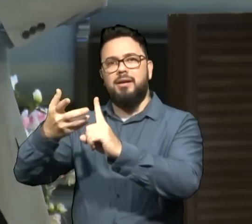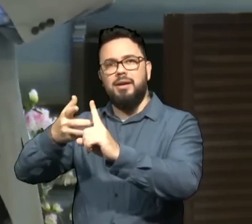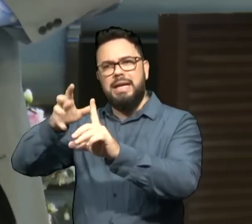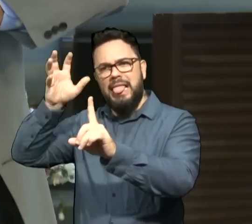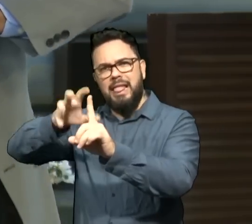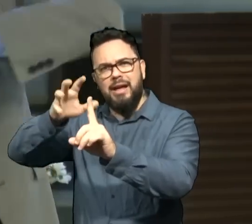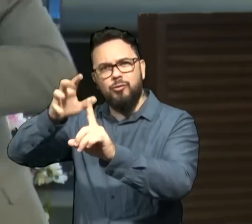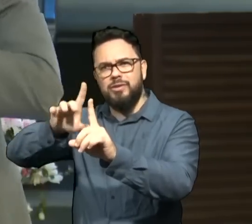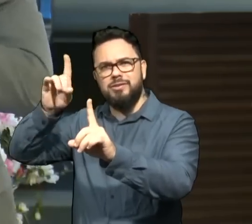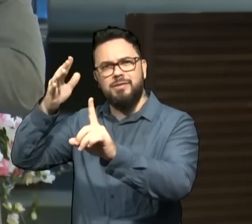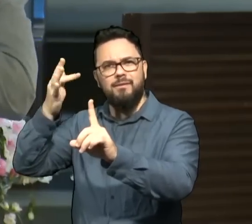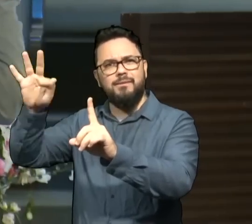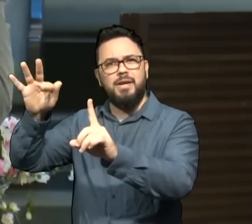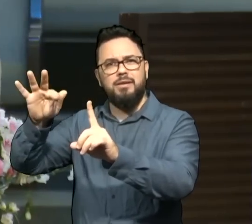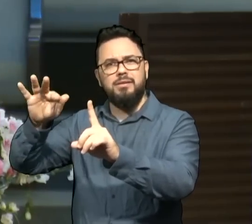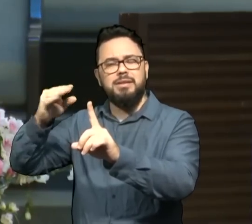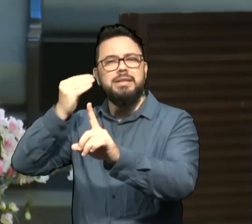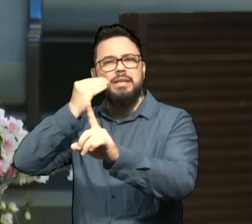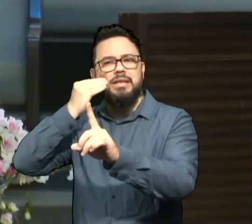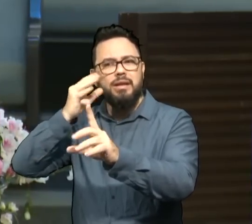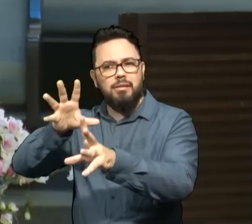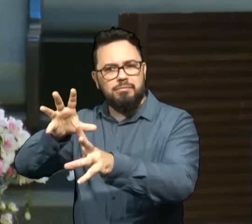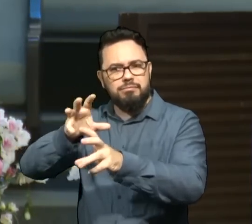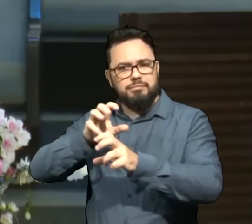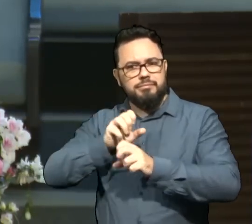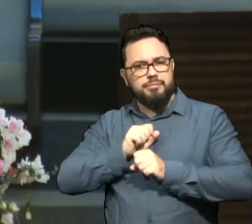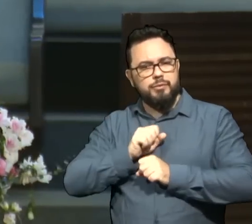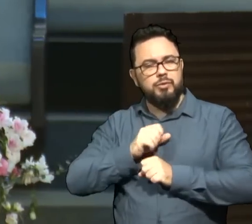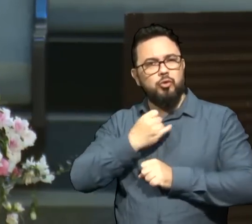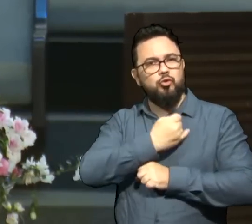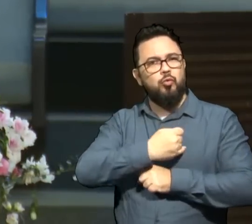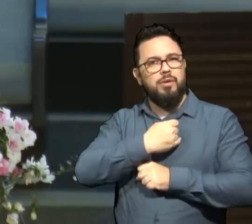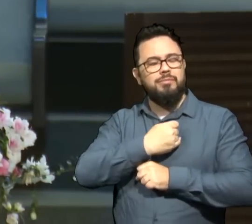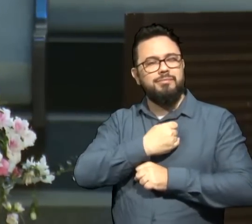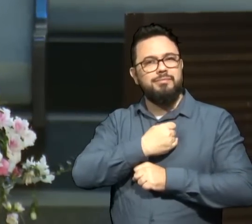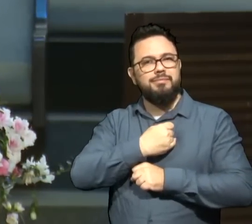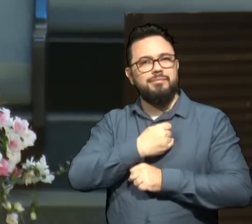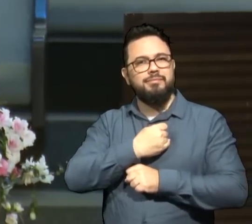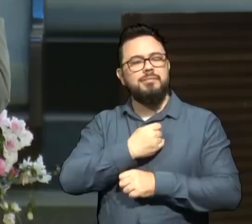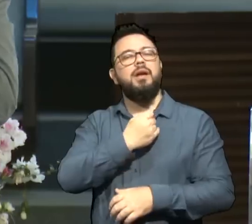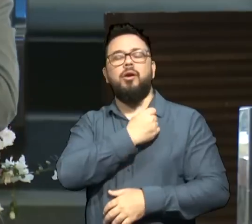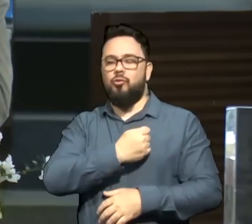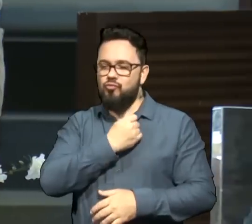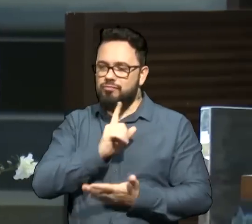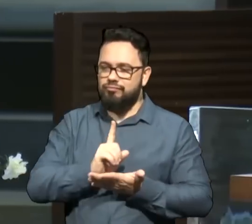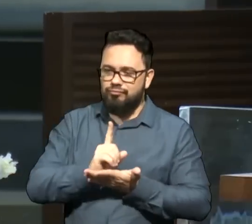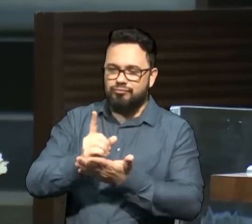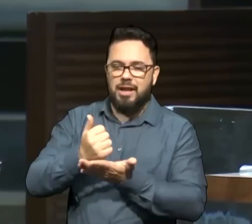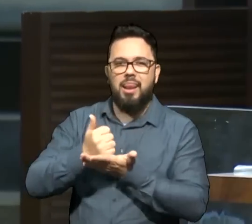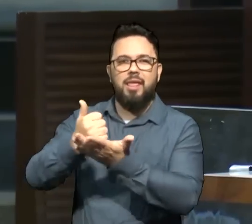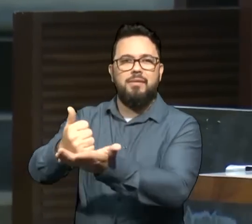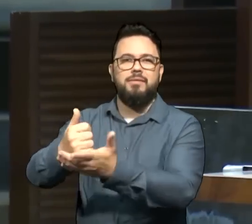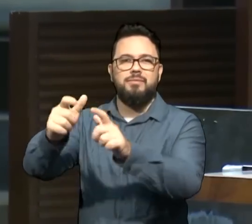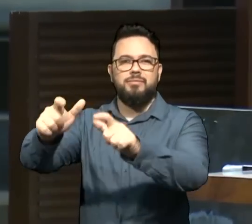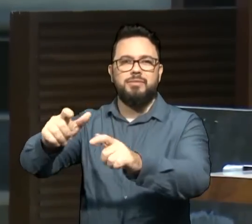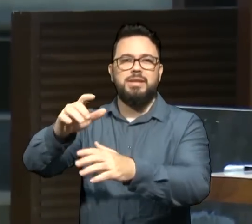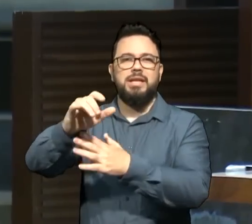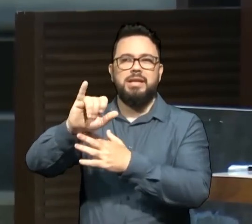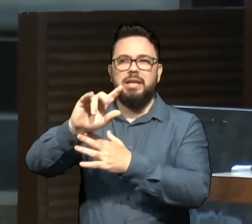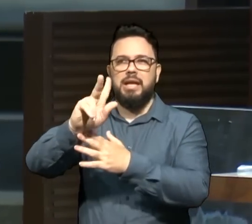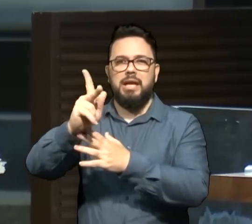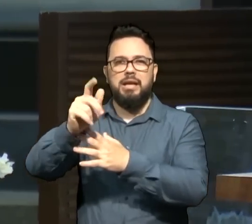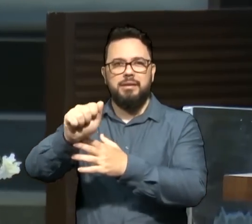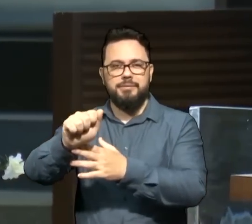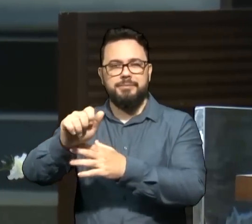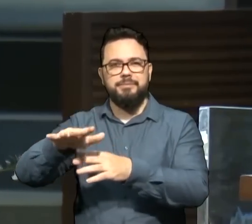para matá psicologicamente e foi assim que João foi para Il de ptim qual a relação de